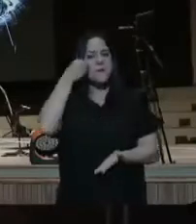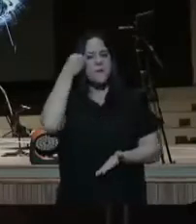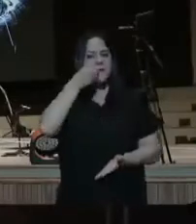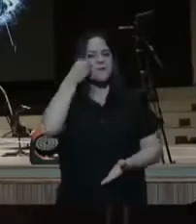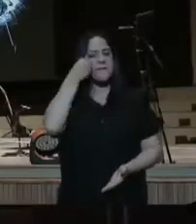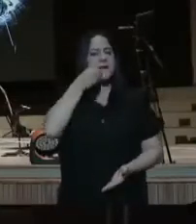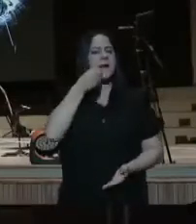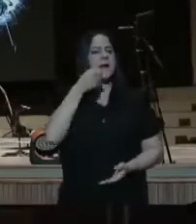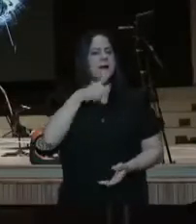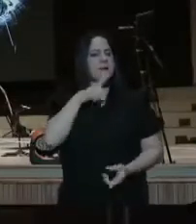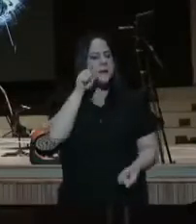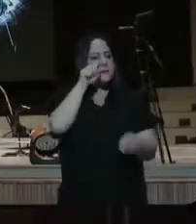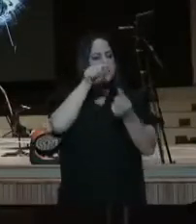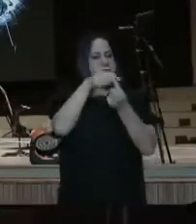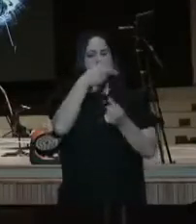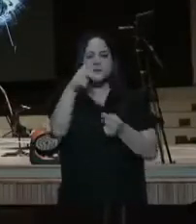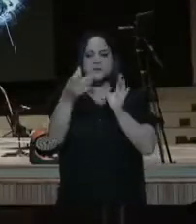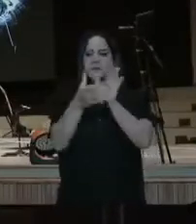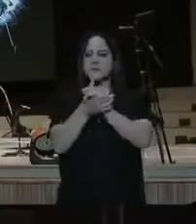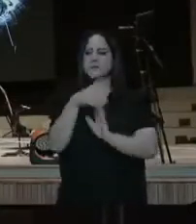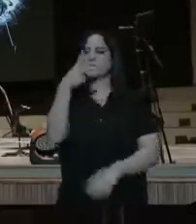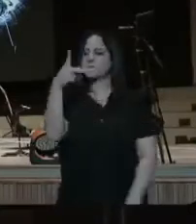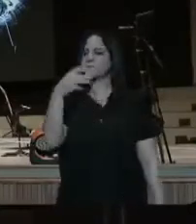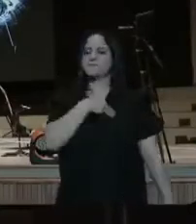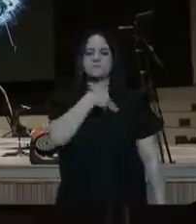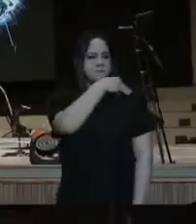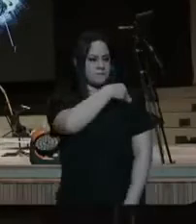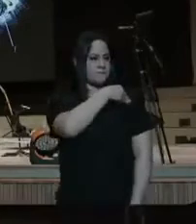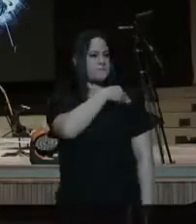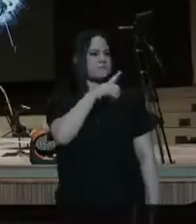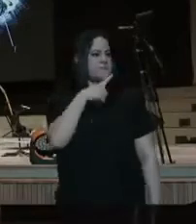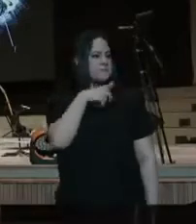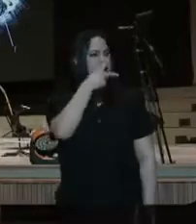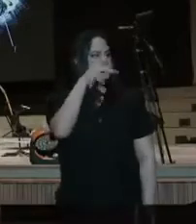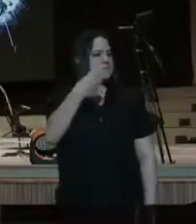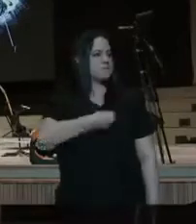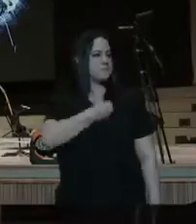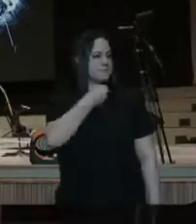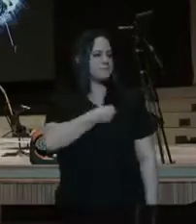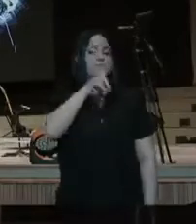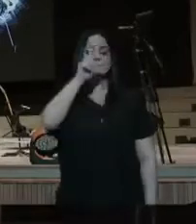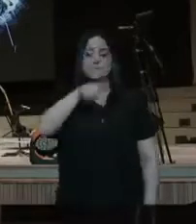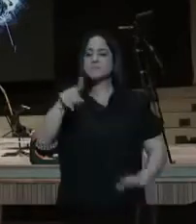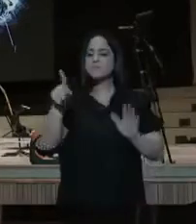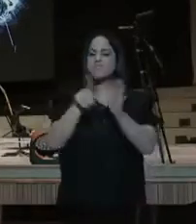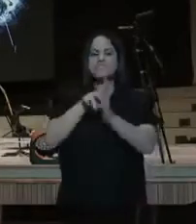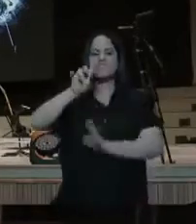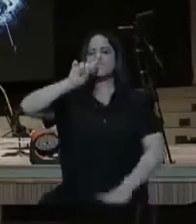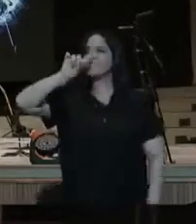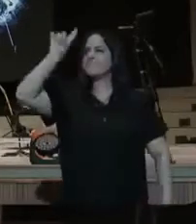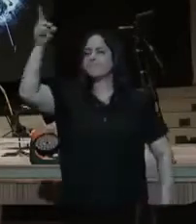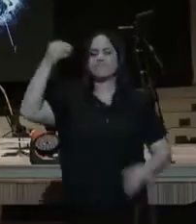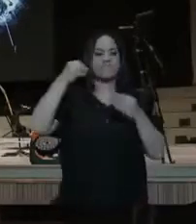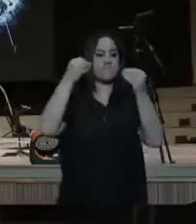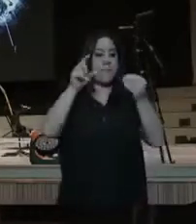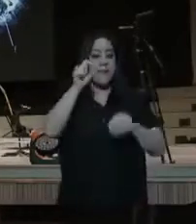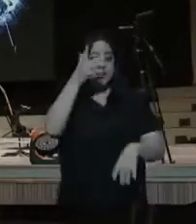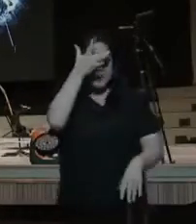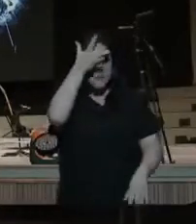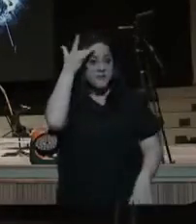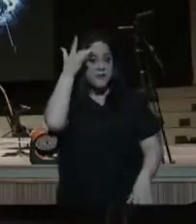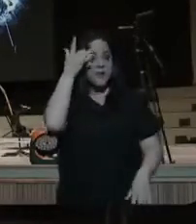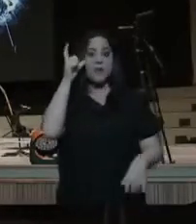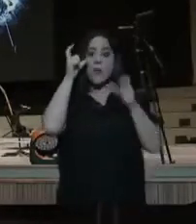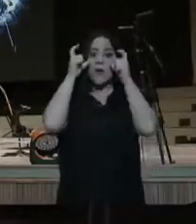casamento na visão de deus tempo ter um ministério tal visão que você tem pra sua vida que vem da parte de deus quem tiver ouvidos